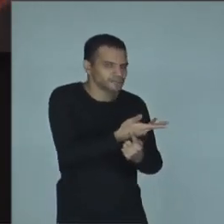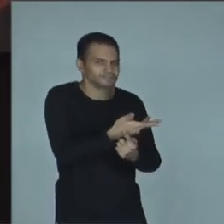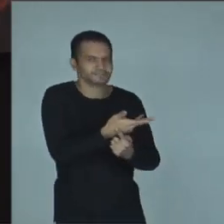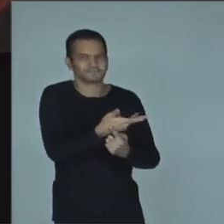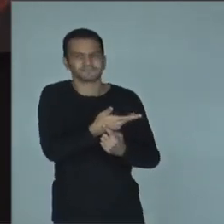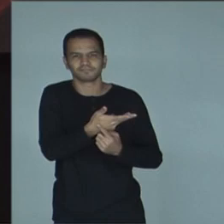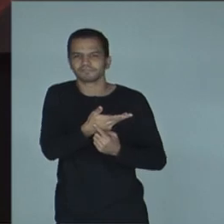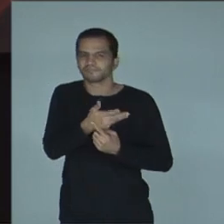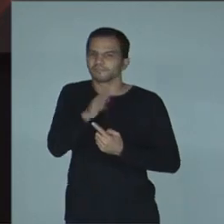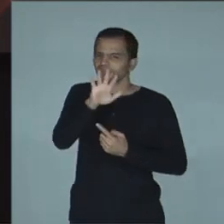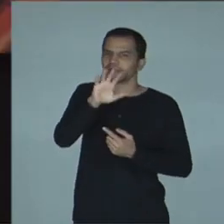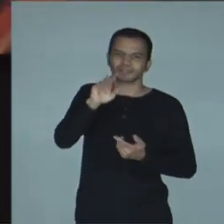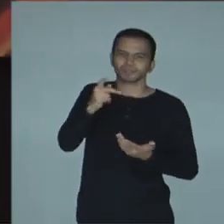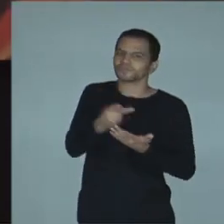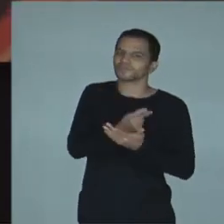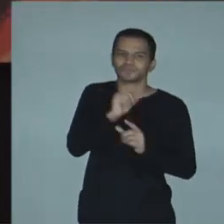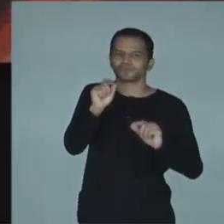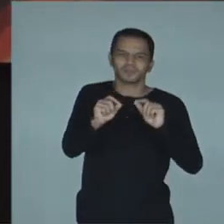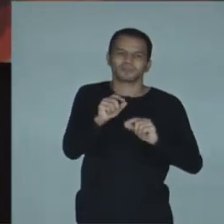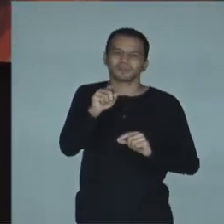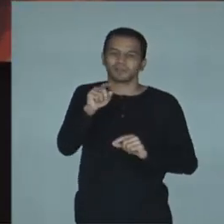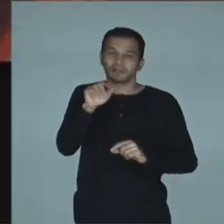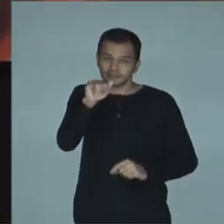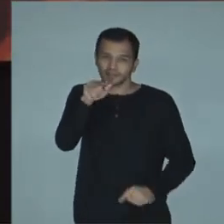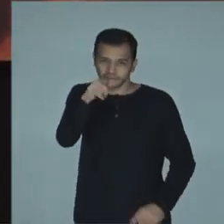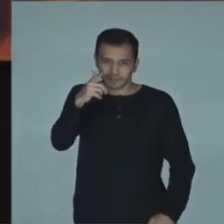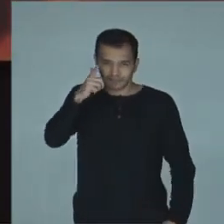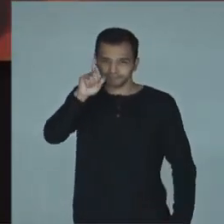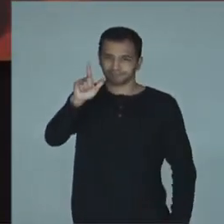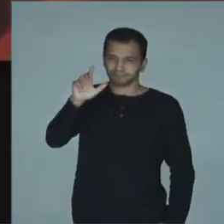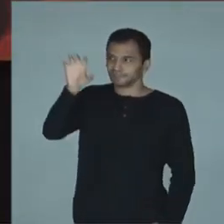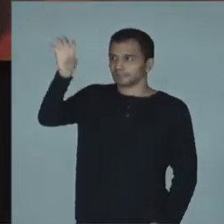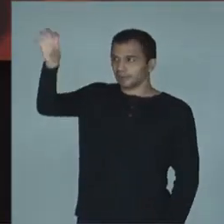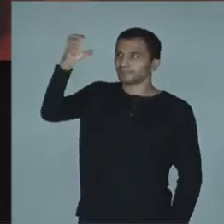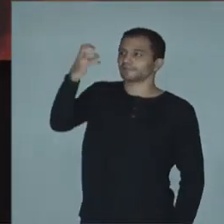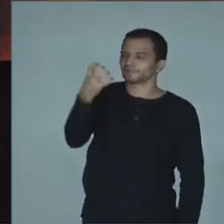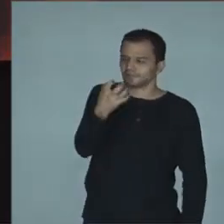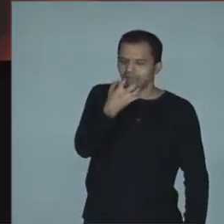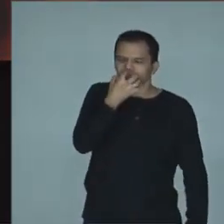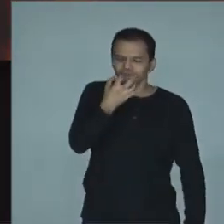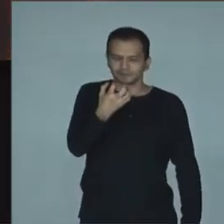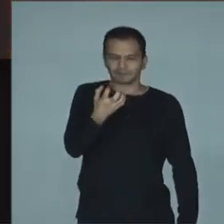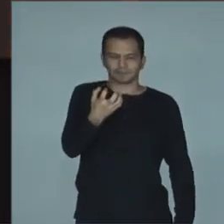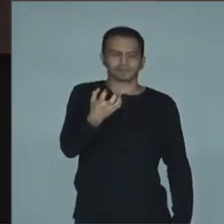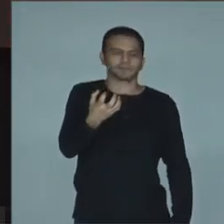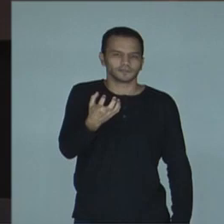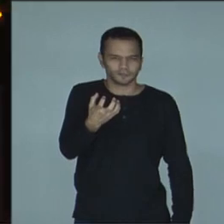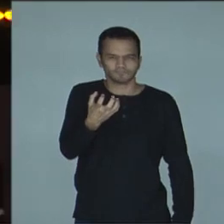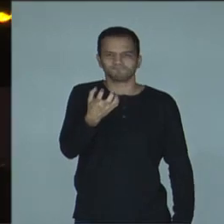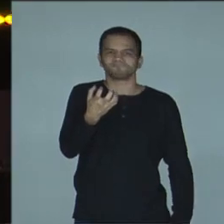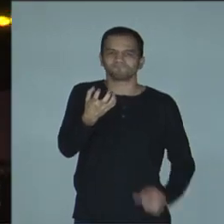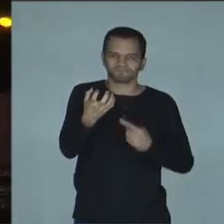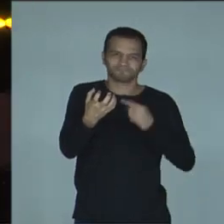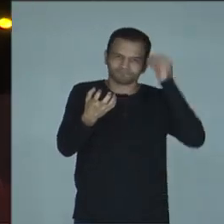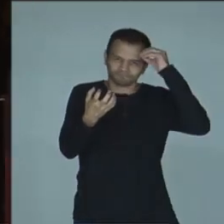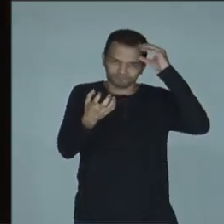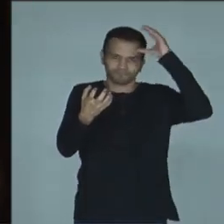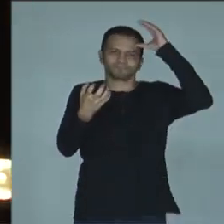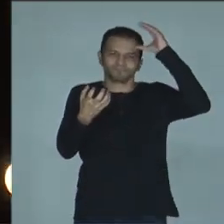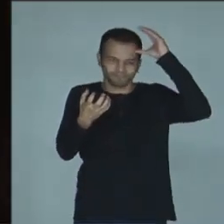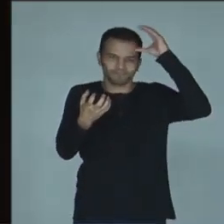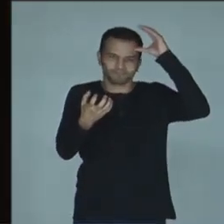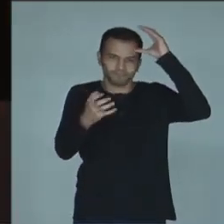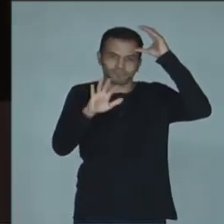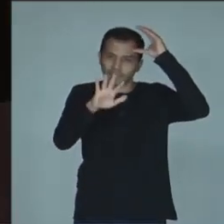traz o bônus e traz o ônus e veio o conhecimento do bem e do